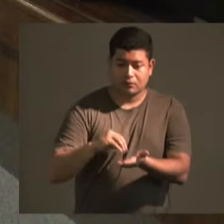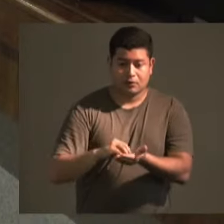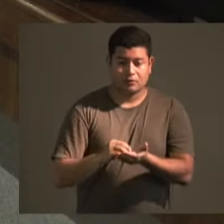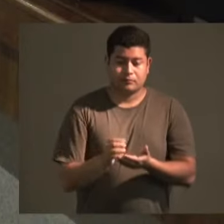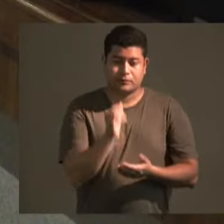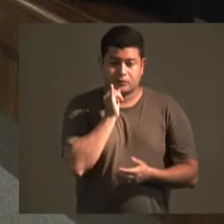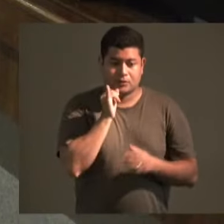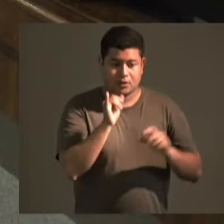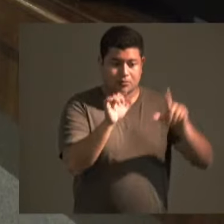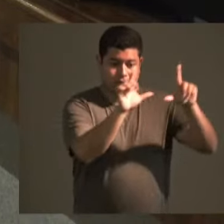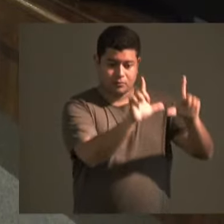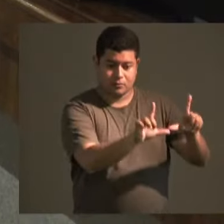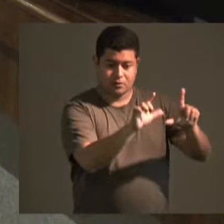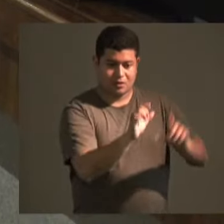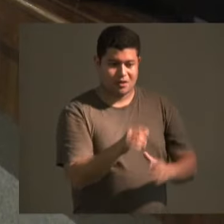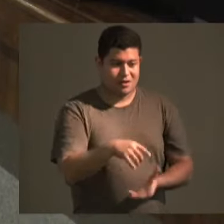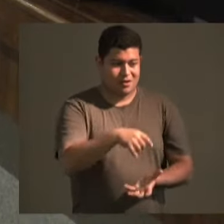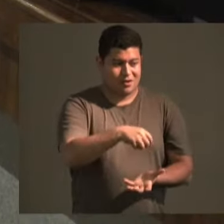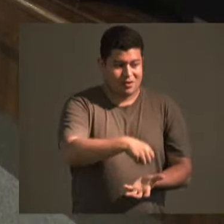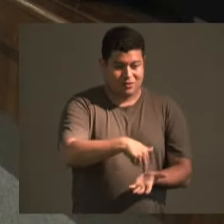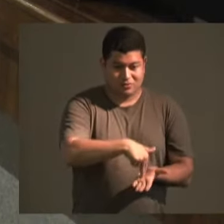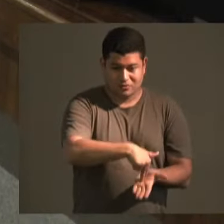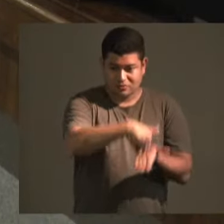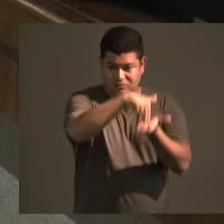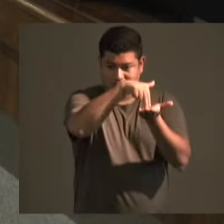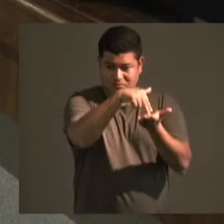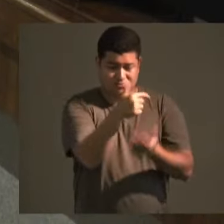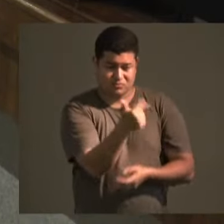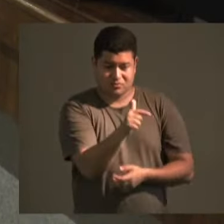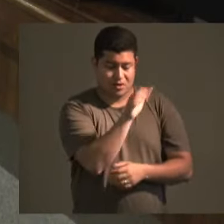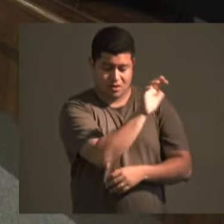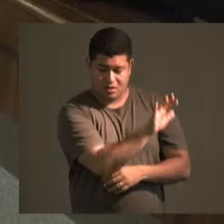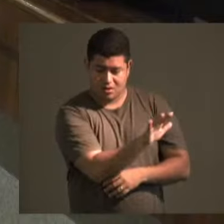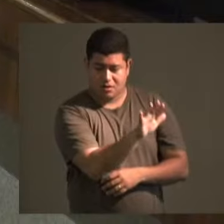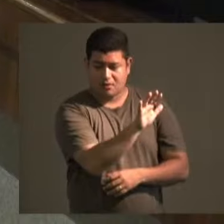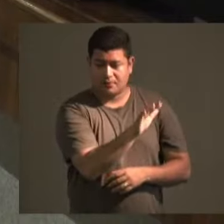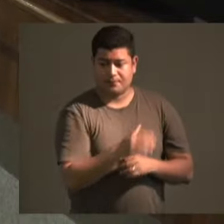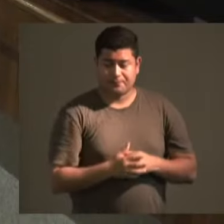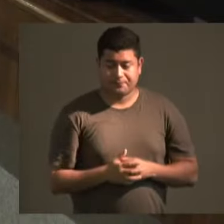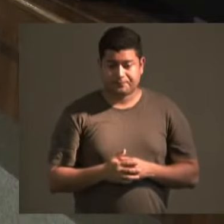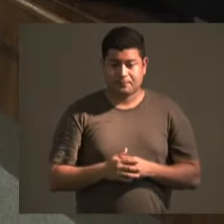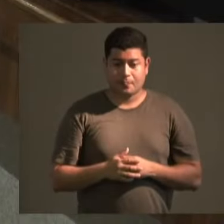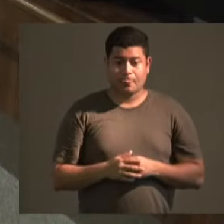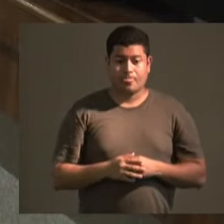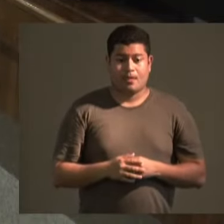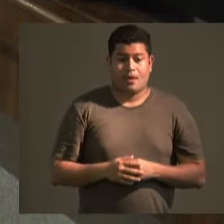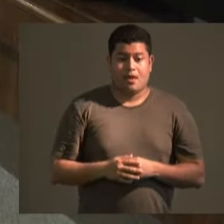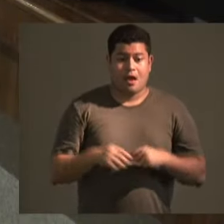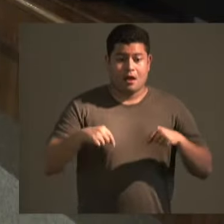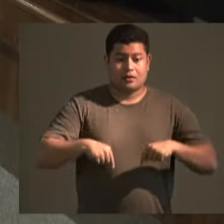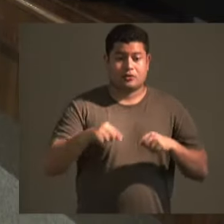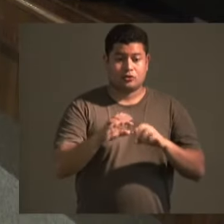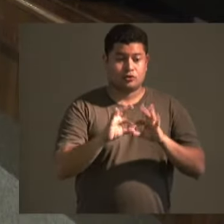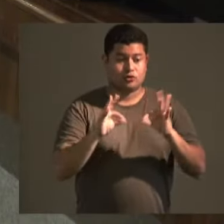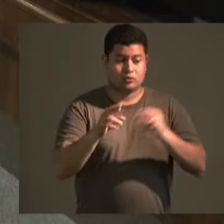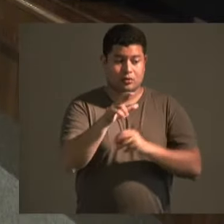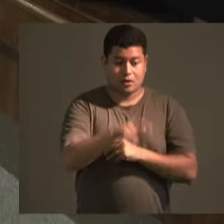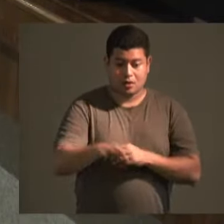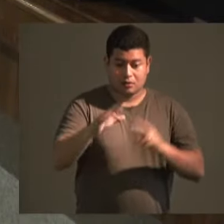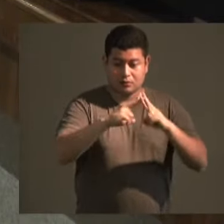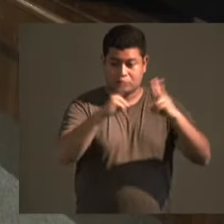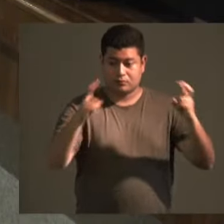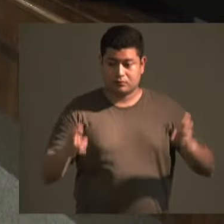Nós hoje temos uma agência de benefício por incapacidade que abrange toda a região aqui de Florianópolis. Nós, né, somos